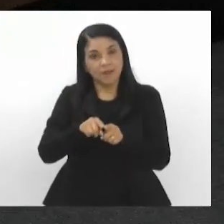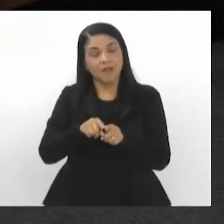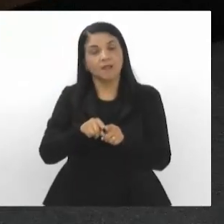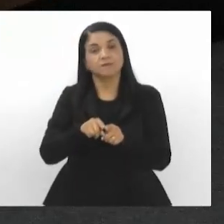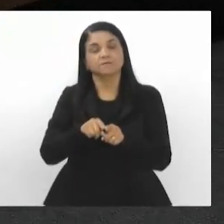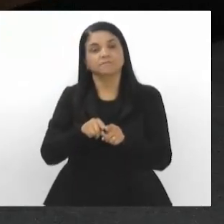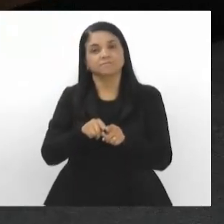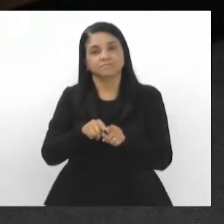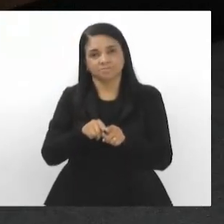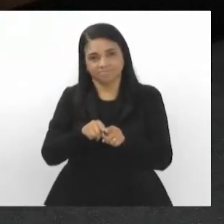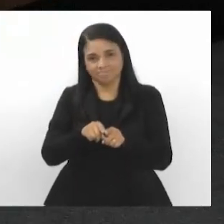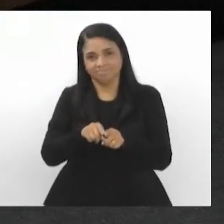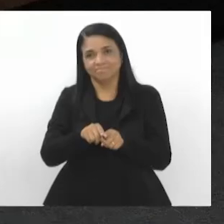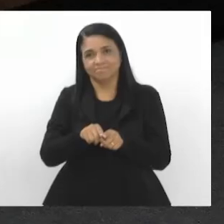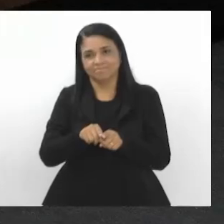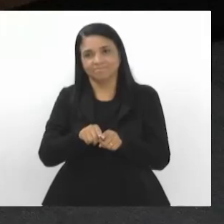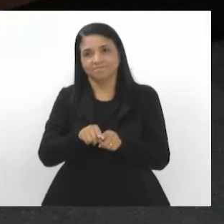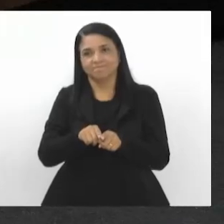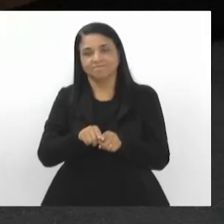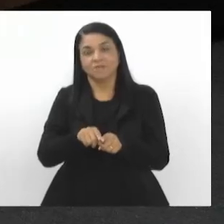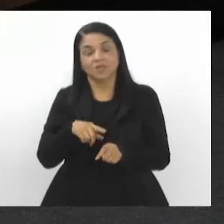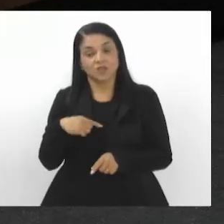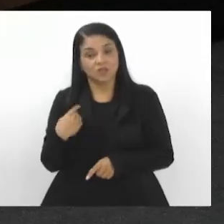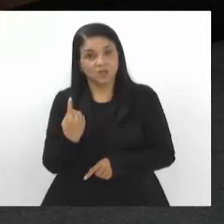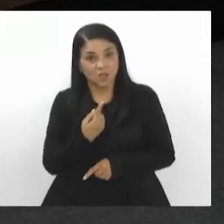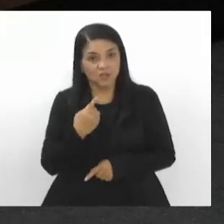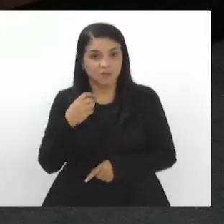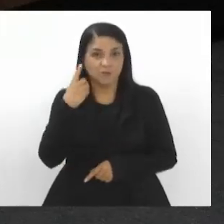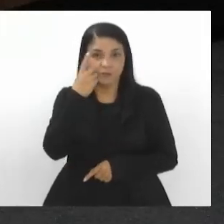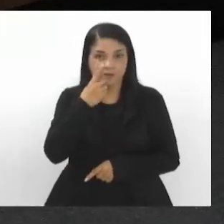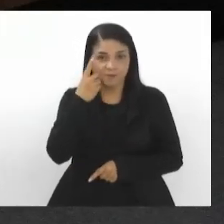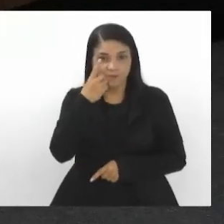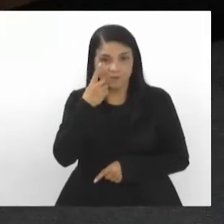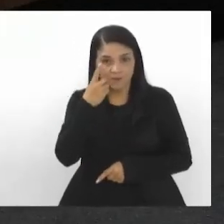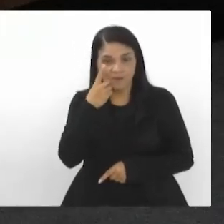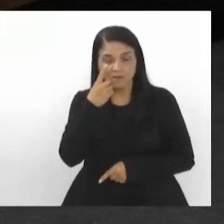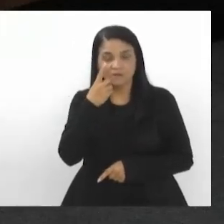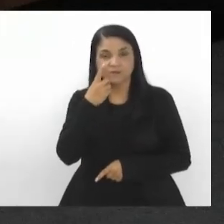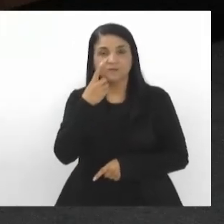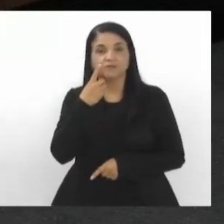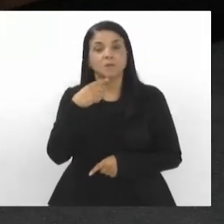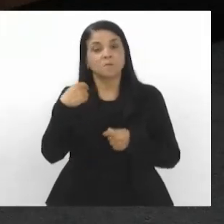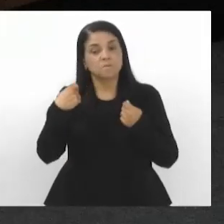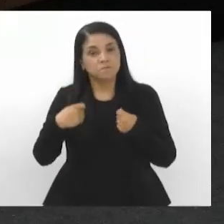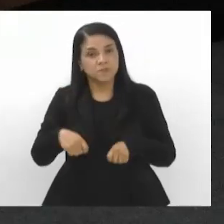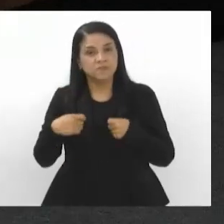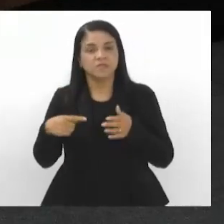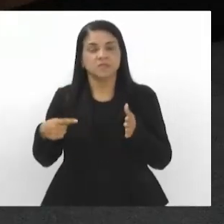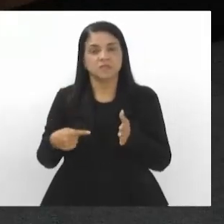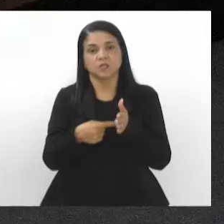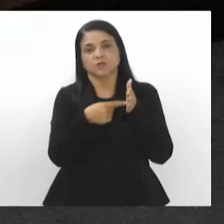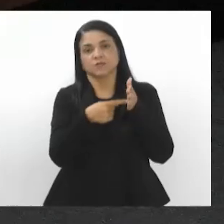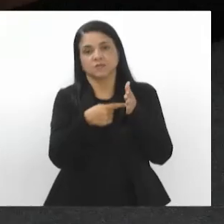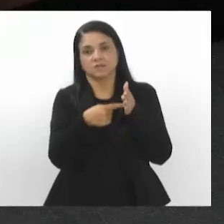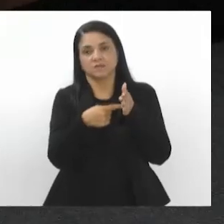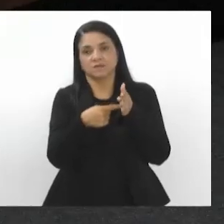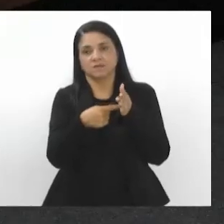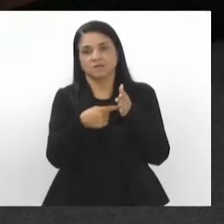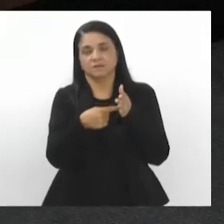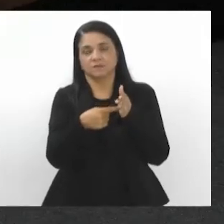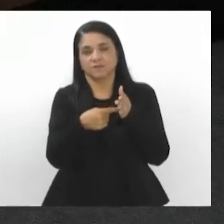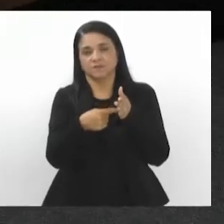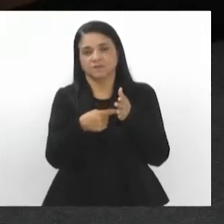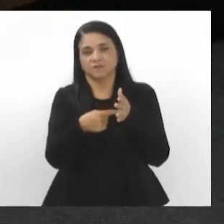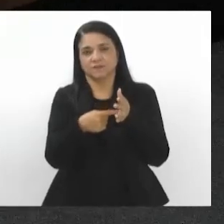do crime. Mas a gente aqui, como deputado presidente Tiago Rangel, a gente precisa denunciar para que